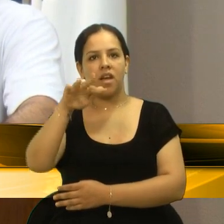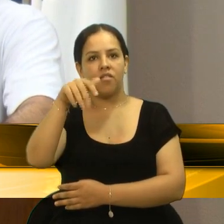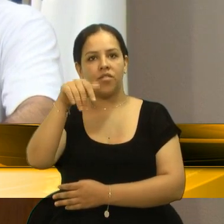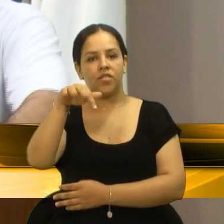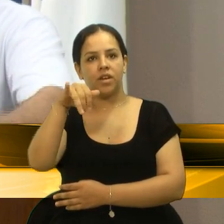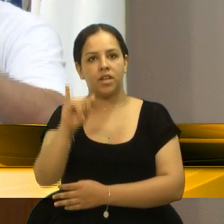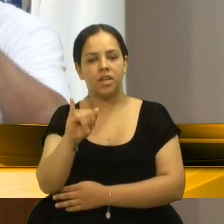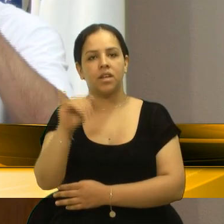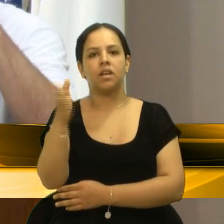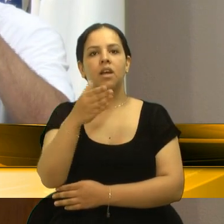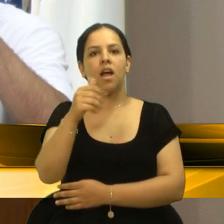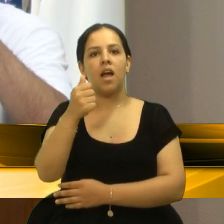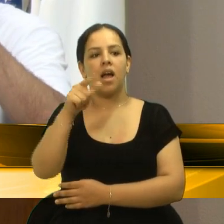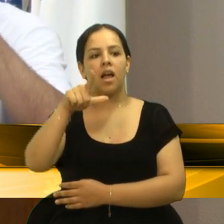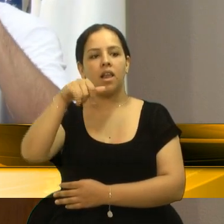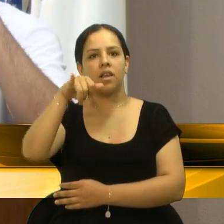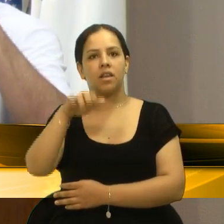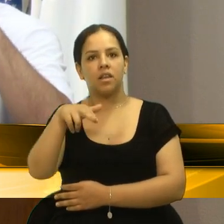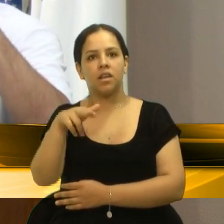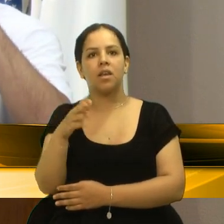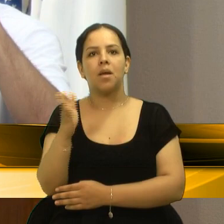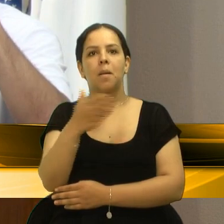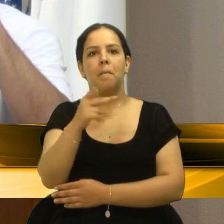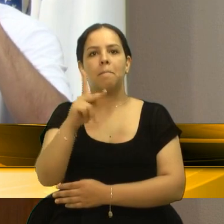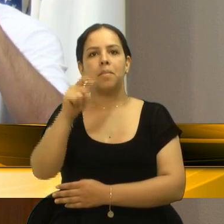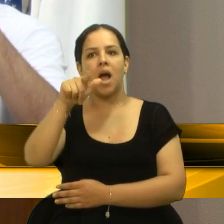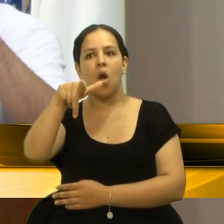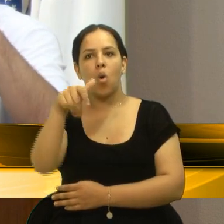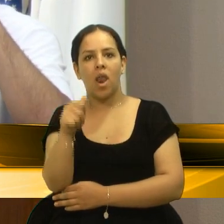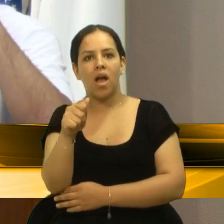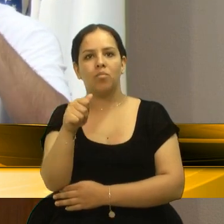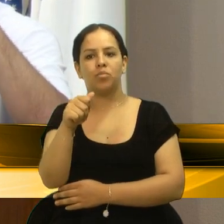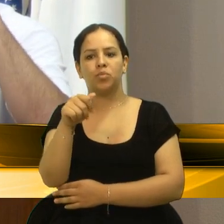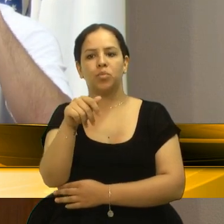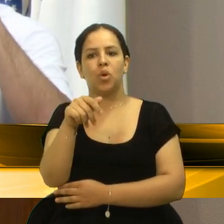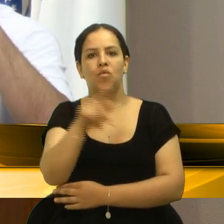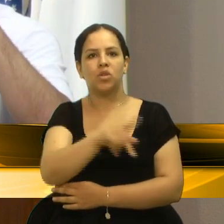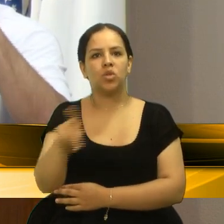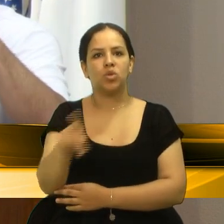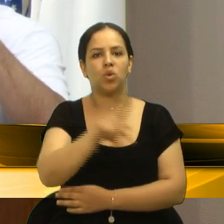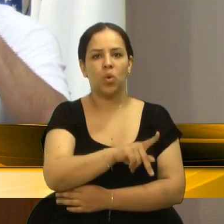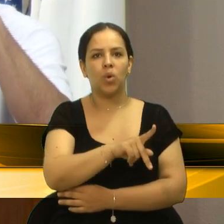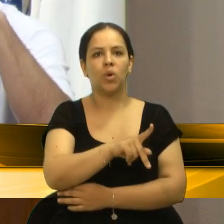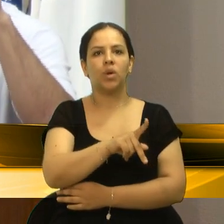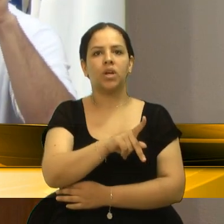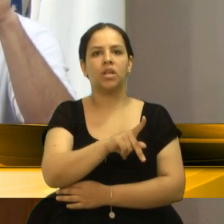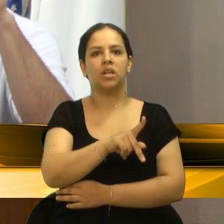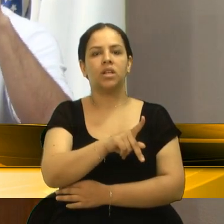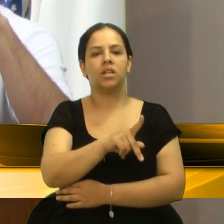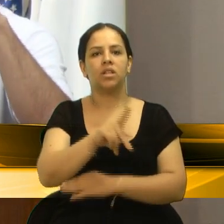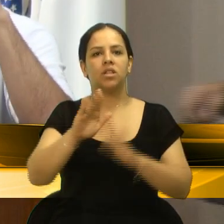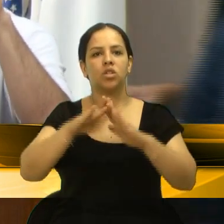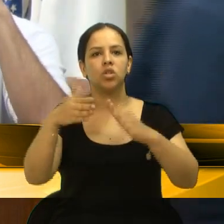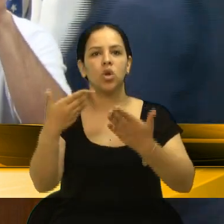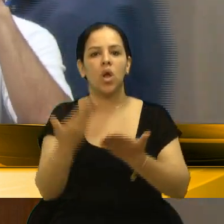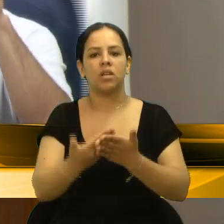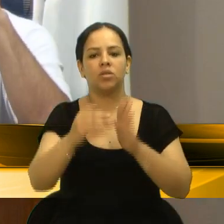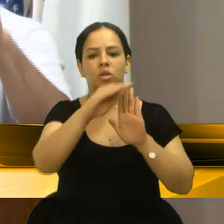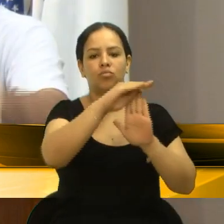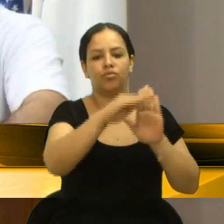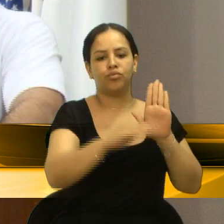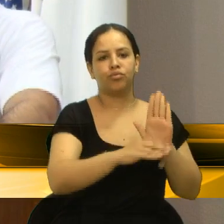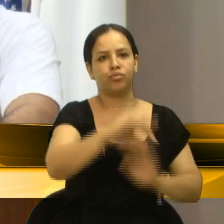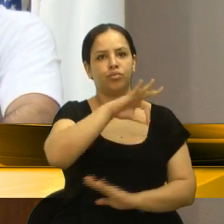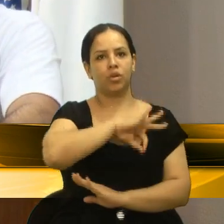demais professoras da educação infantil que tiveram reduções drásticas em seus salários e condições de